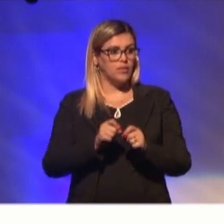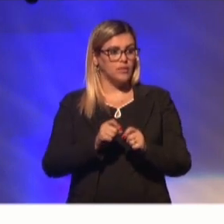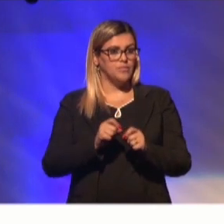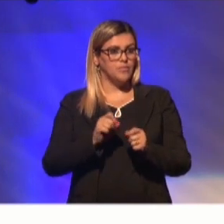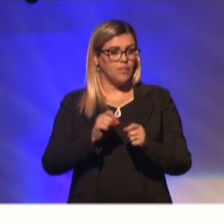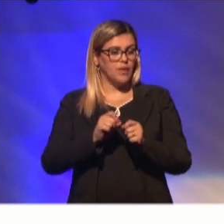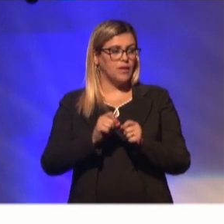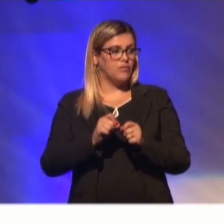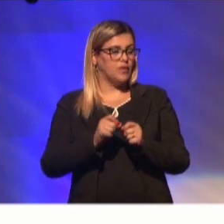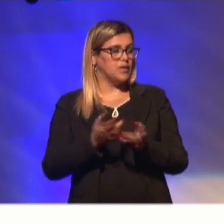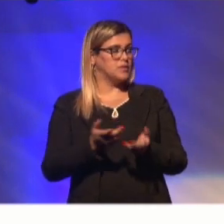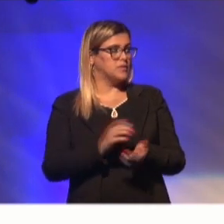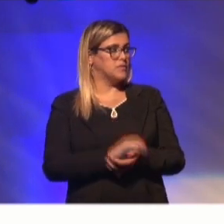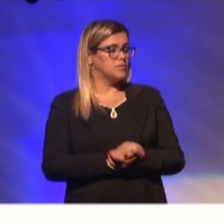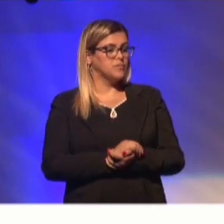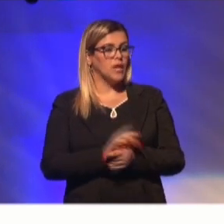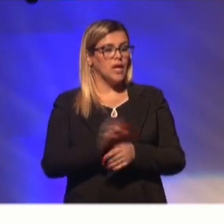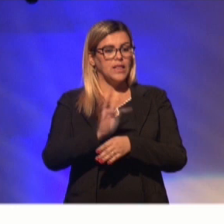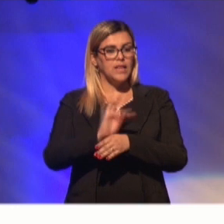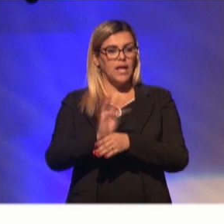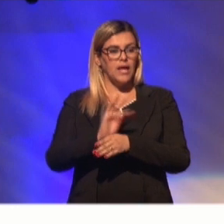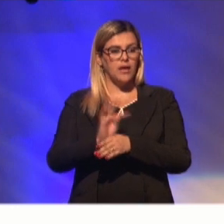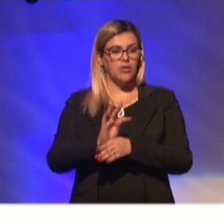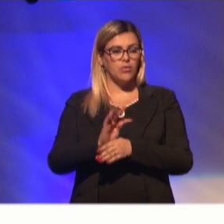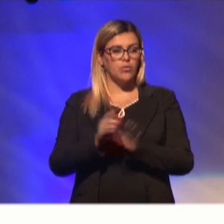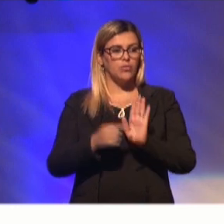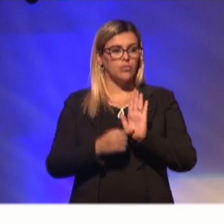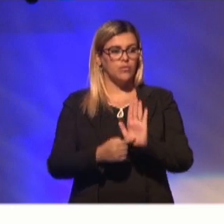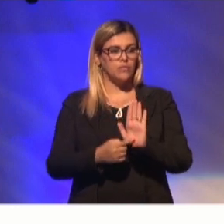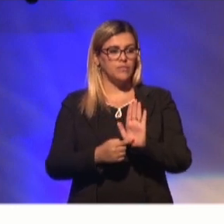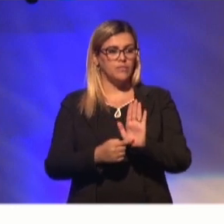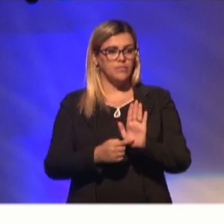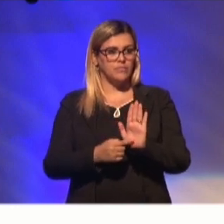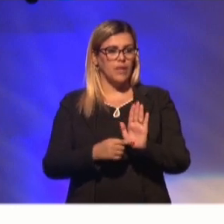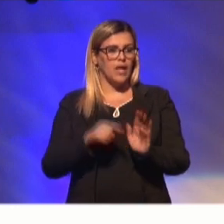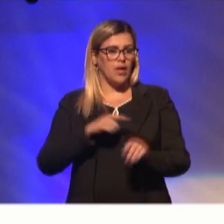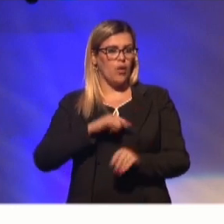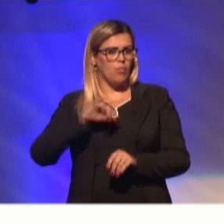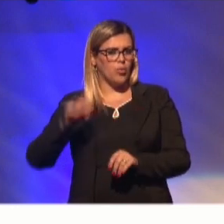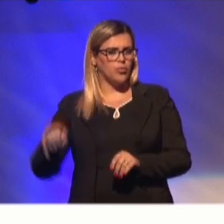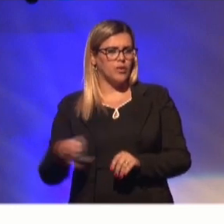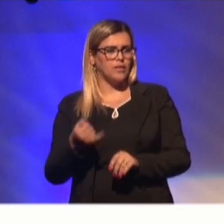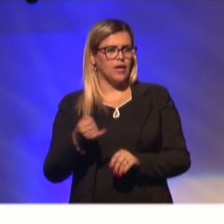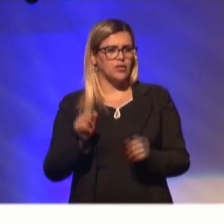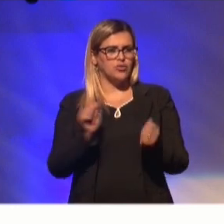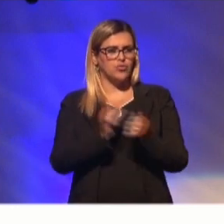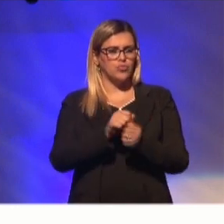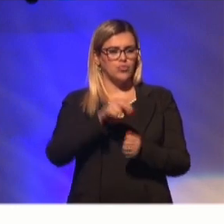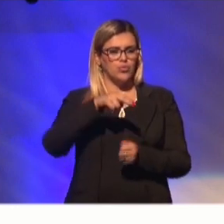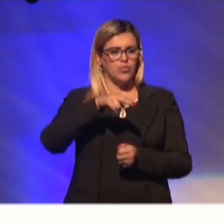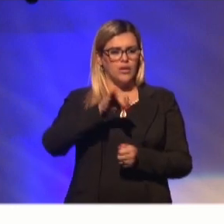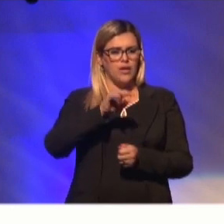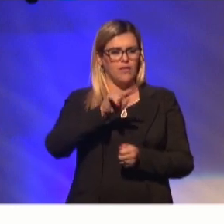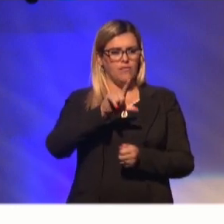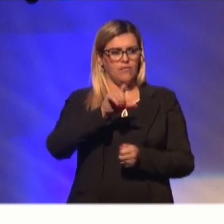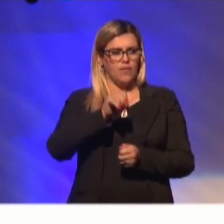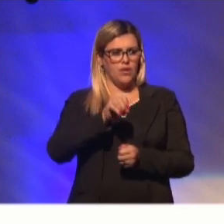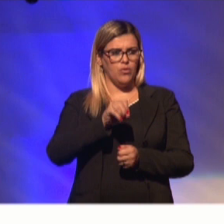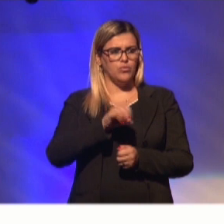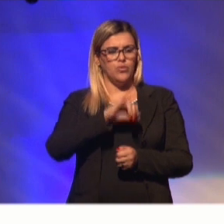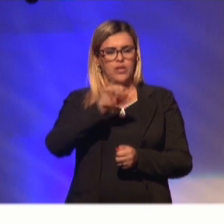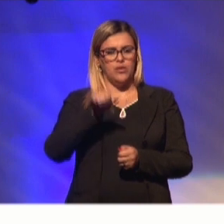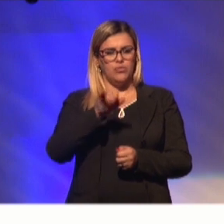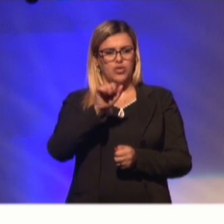realizado um parecer técnico, onde eu tive a oportunidade, o Nivaldo Parisotto e o Jefferson